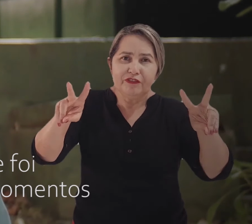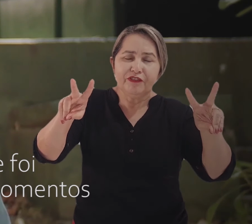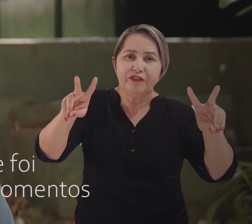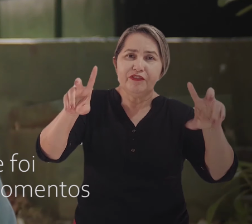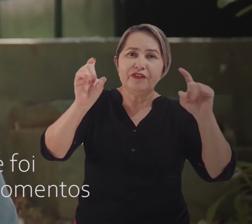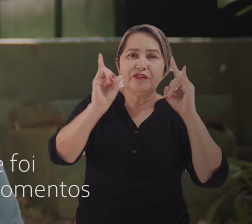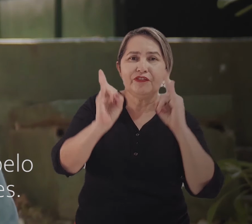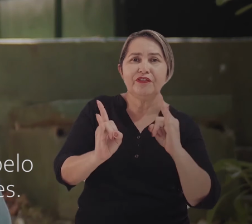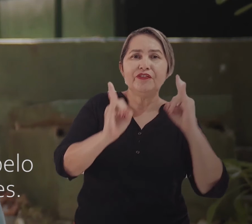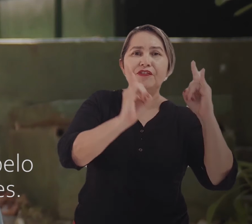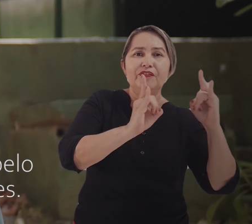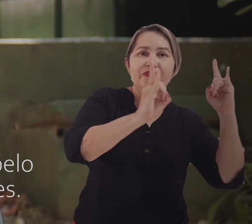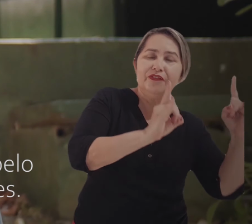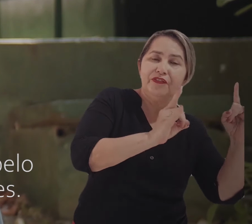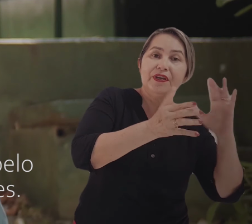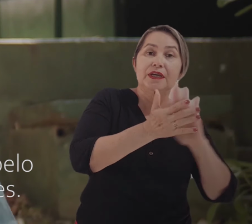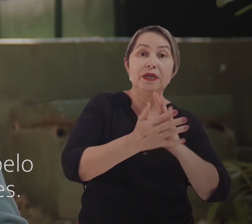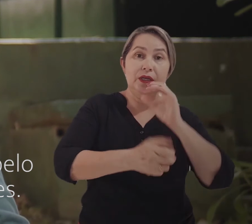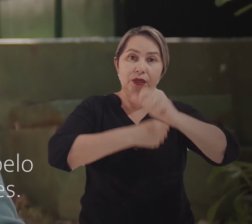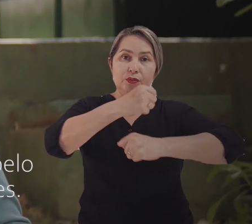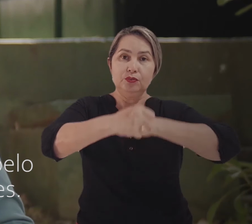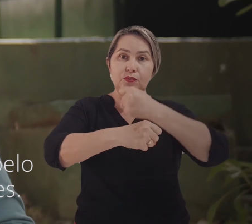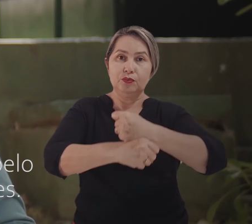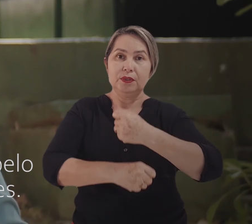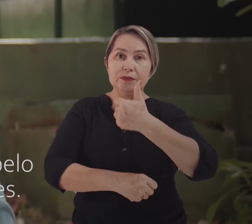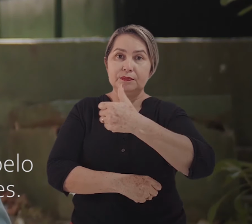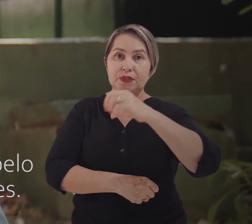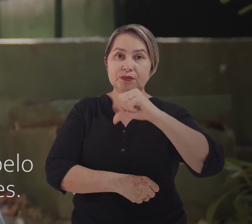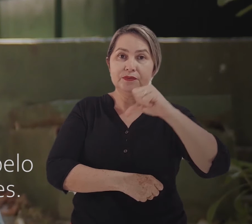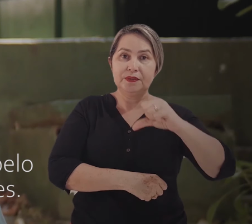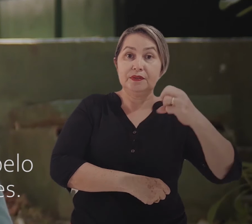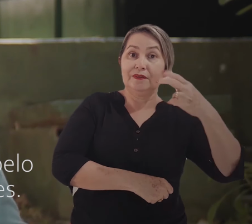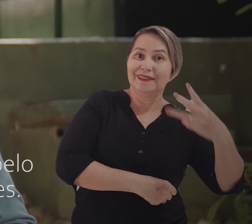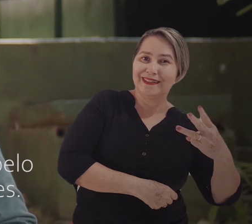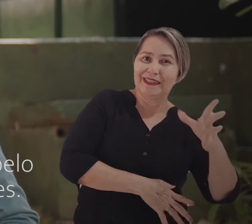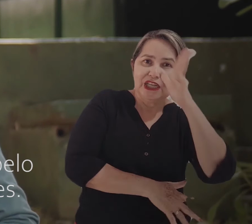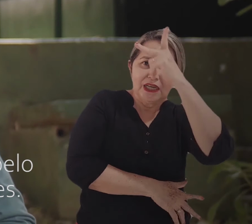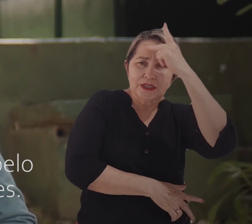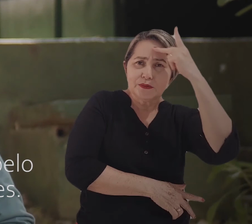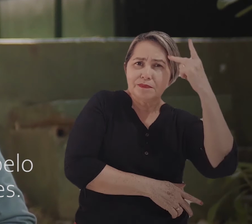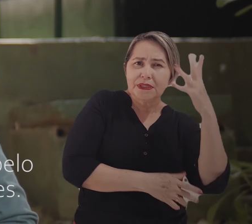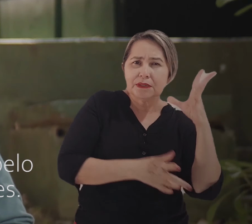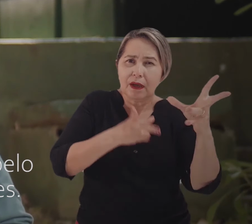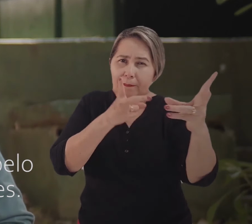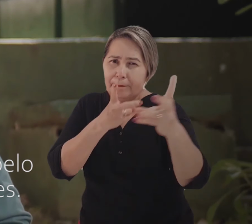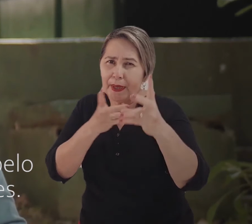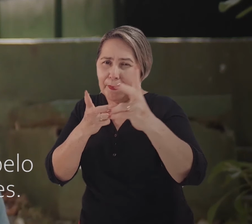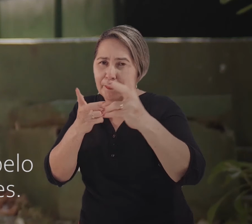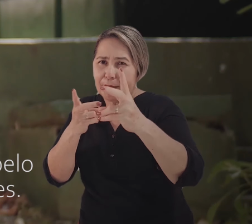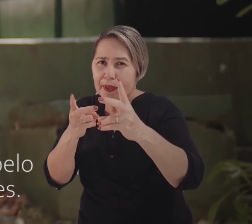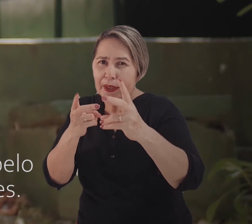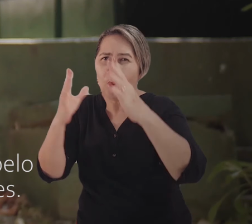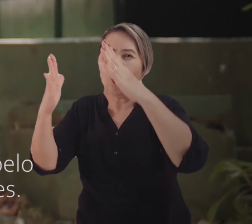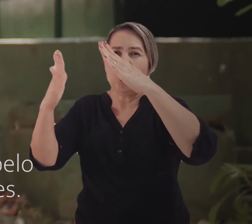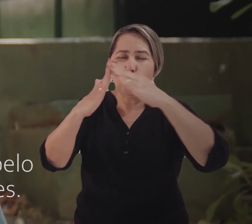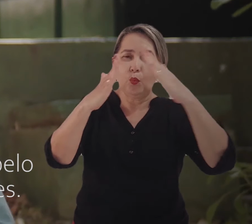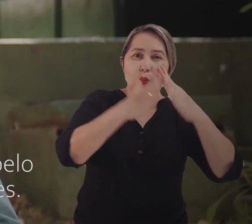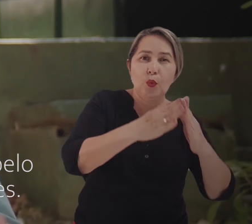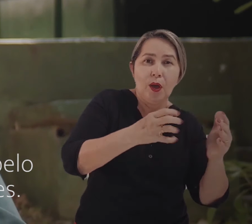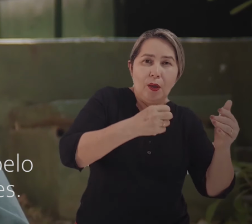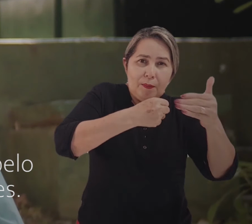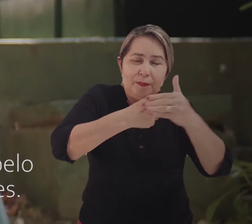esses momentos, né, em 1993, as pessoas hoje percebem esses prédios como protegidos pelo governo